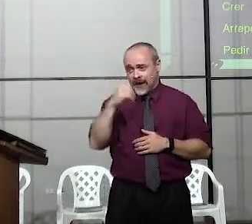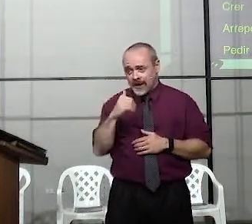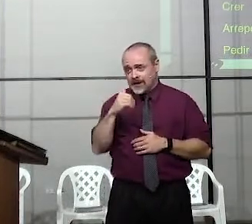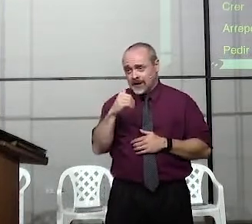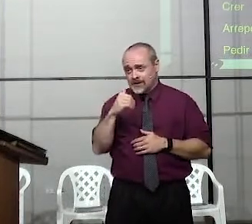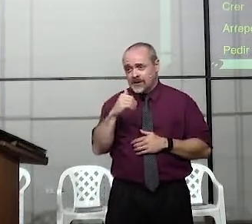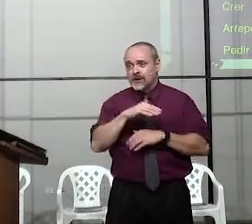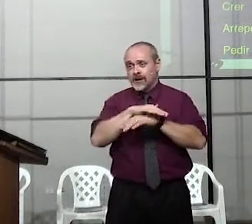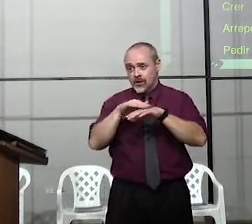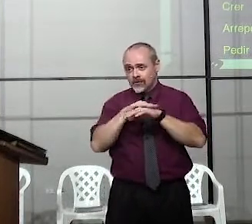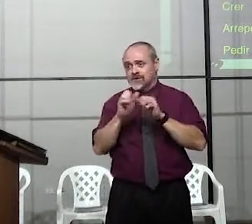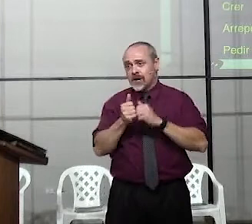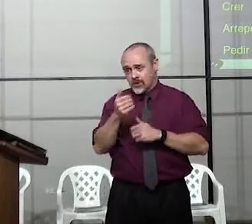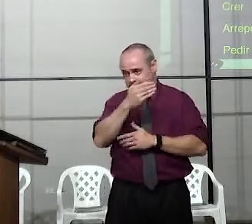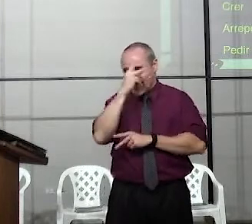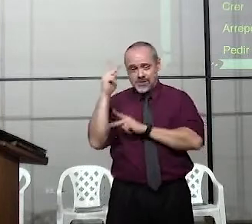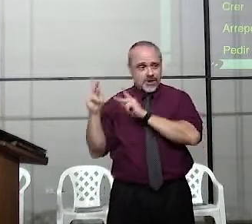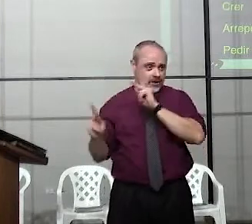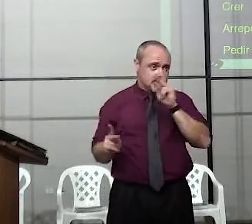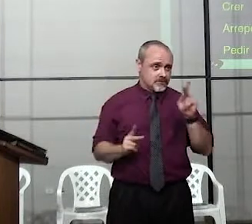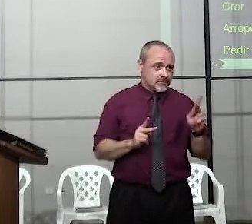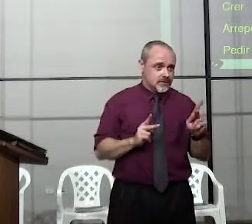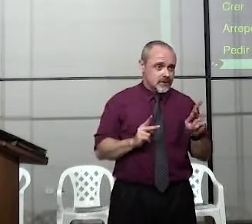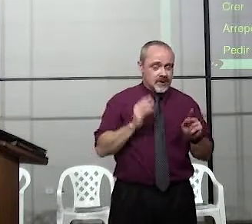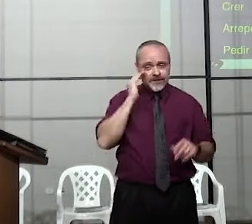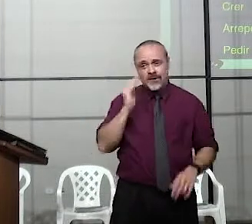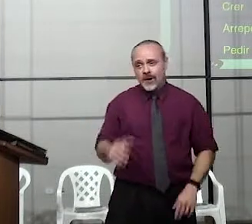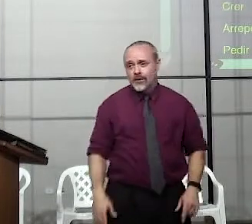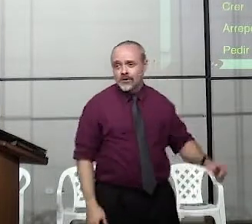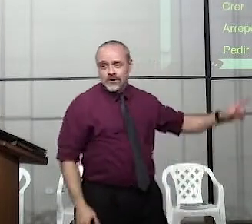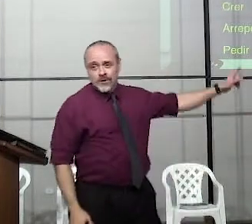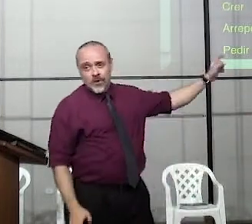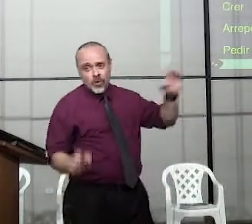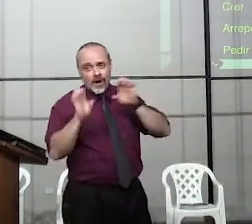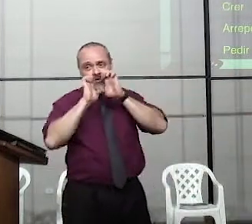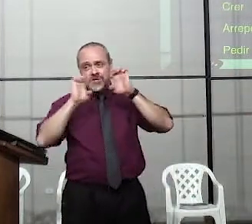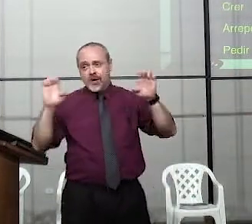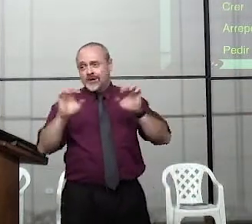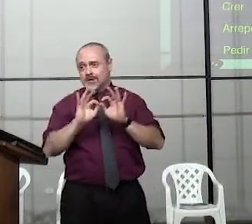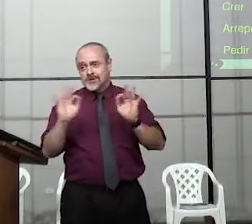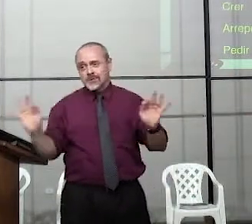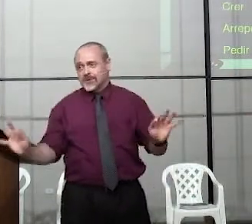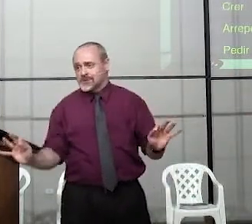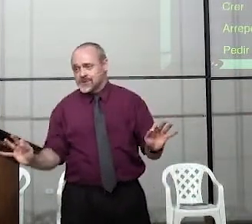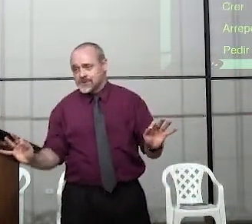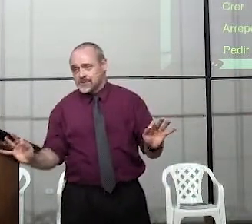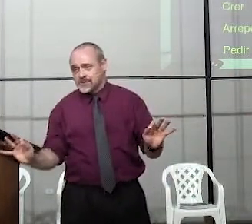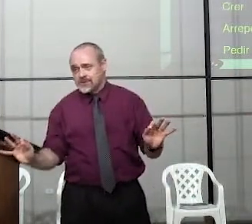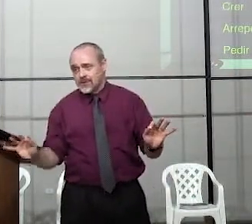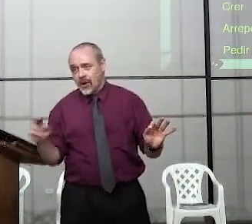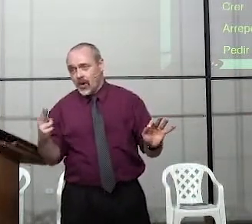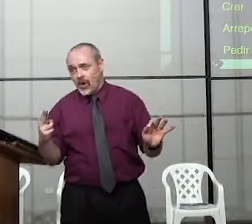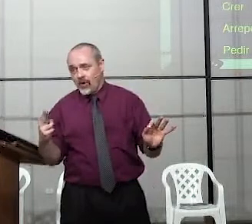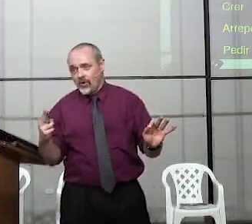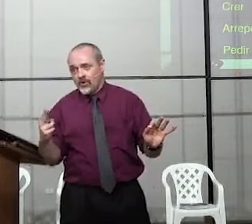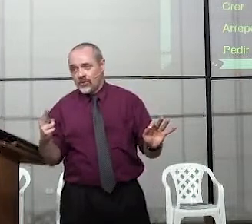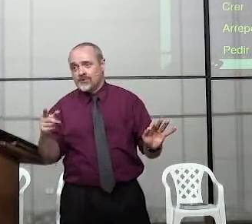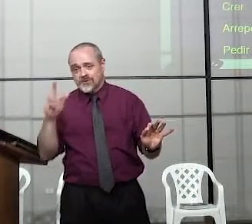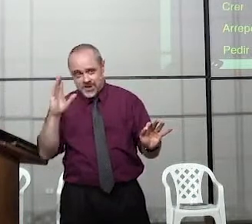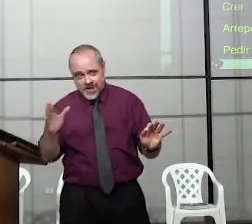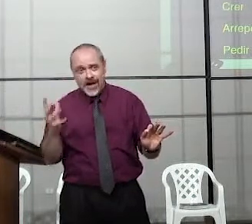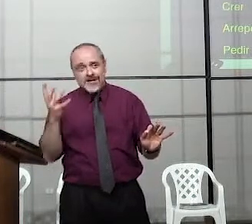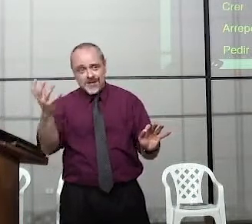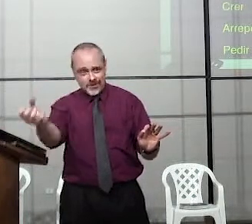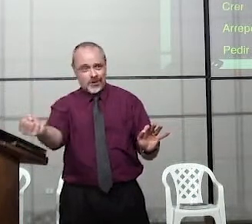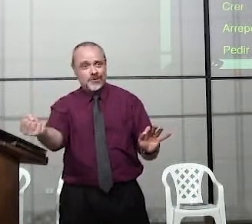favor, venha e conversar com a gente. Entendeu? O Evangelho é tão simples. Ou